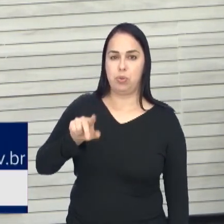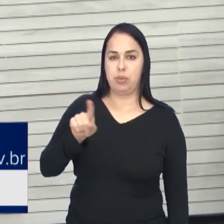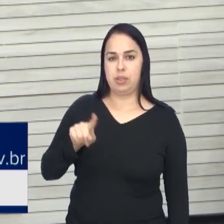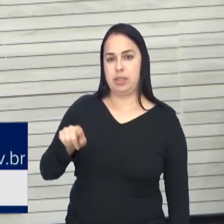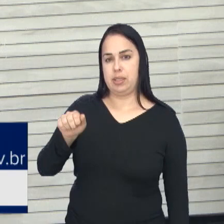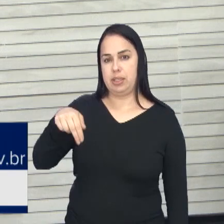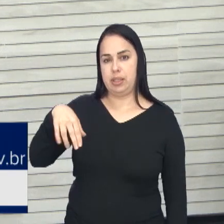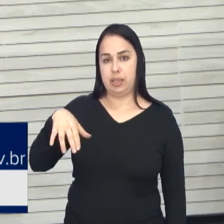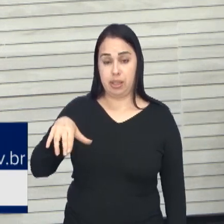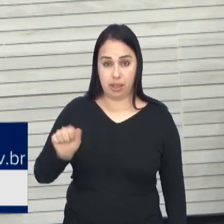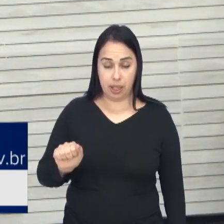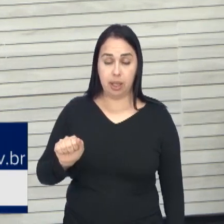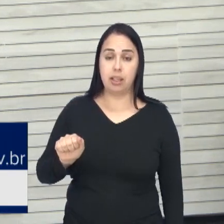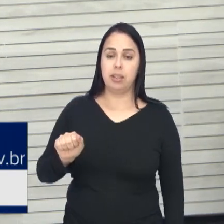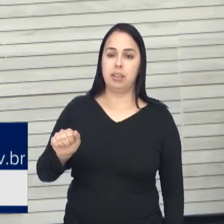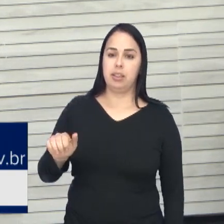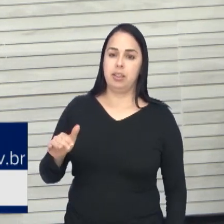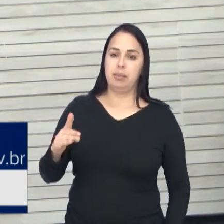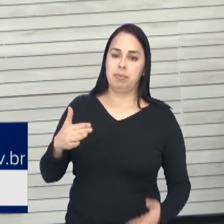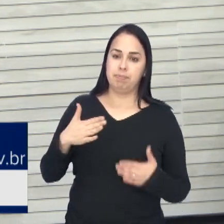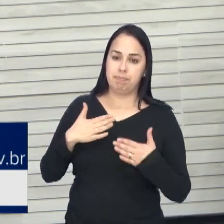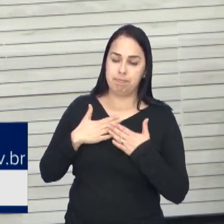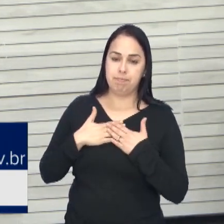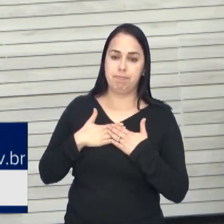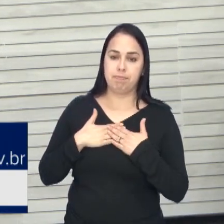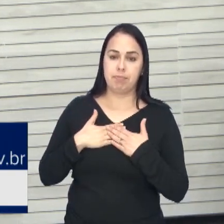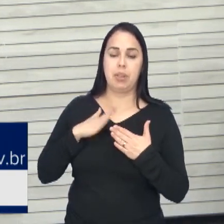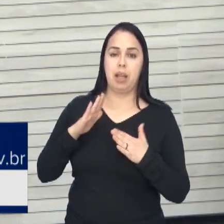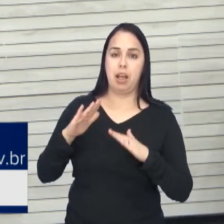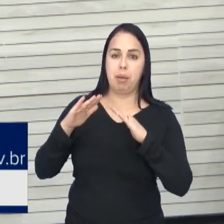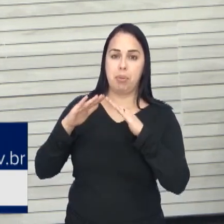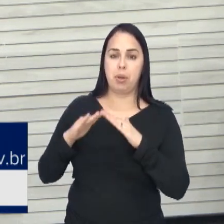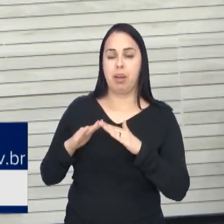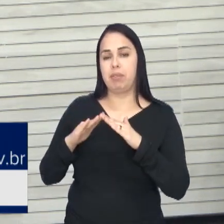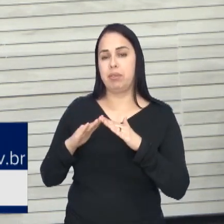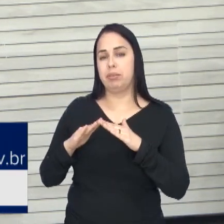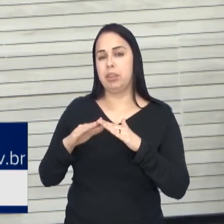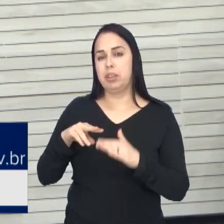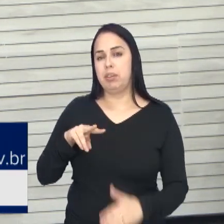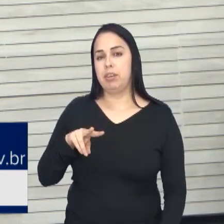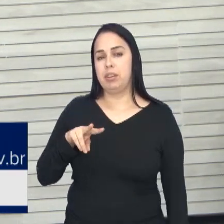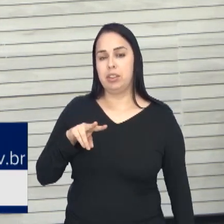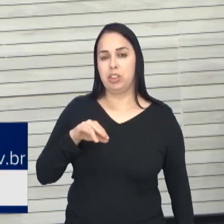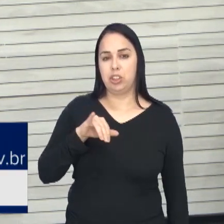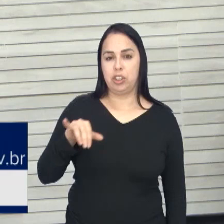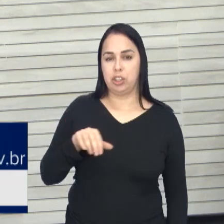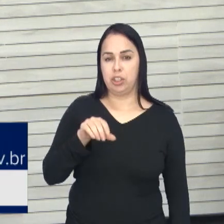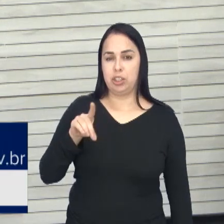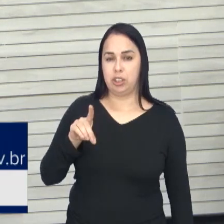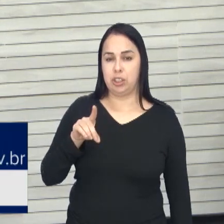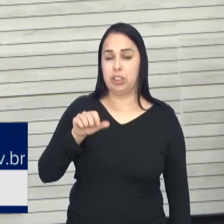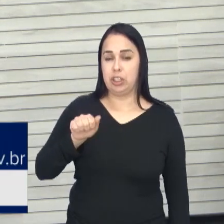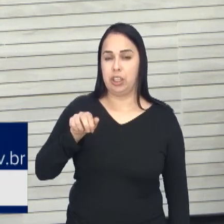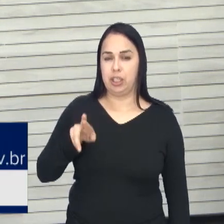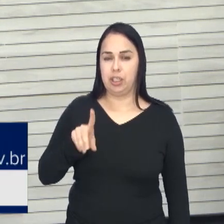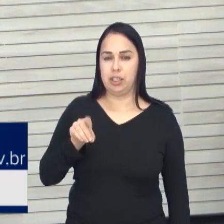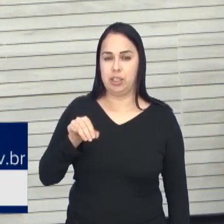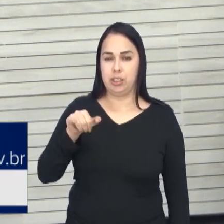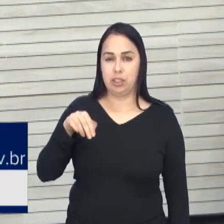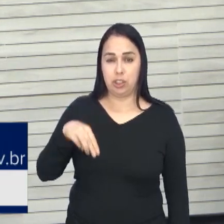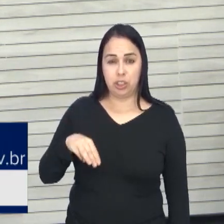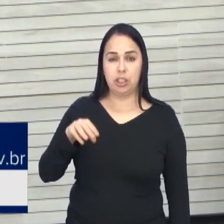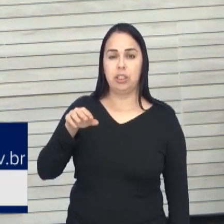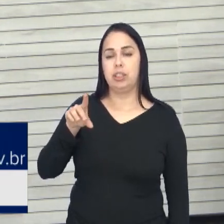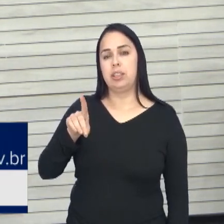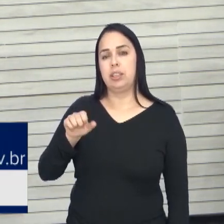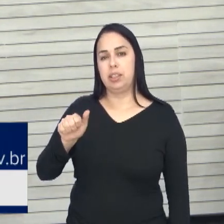Jorge, amiga queridíssima, morou muito tempo lá no Jardim das Flores, sempre foi uma pessoa muito de fé,